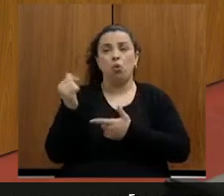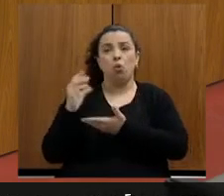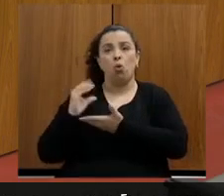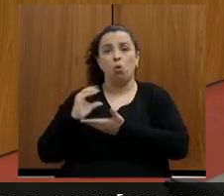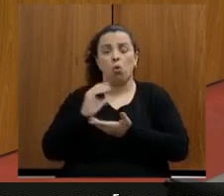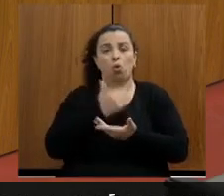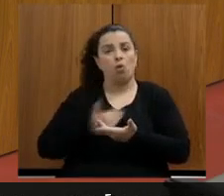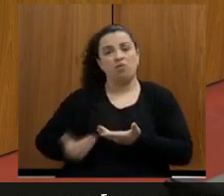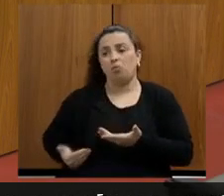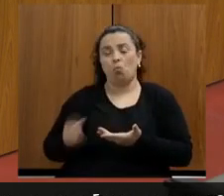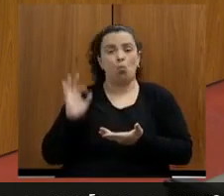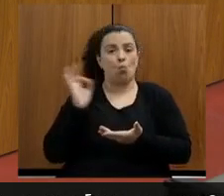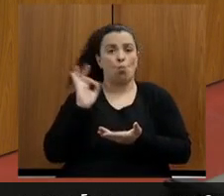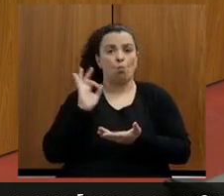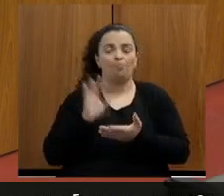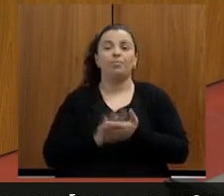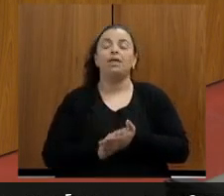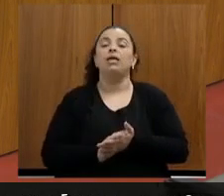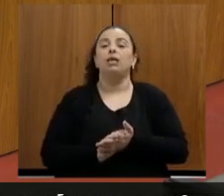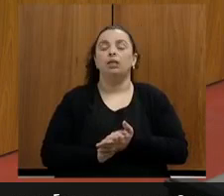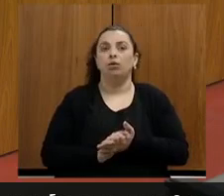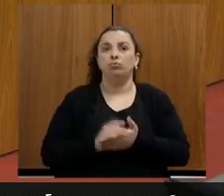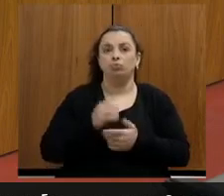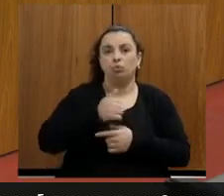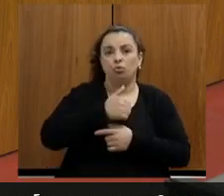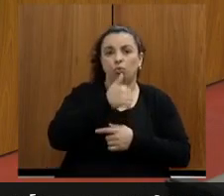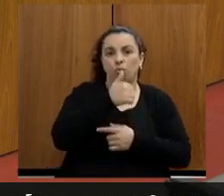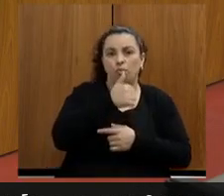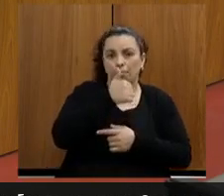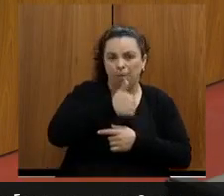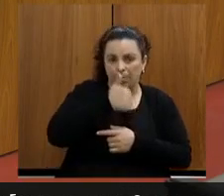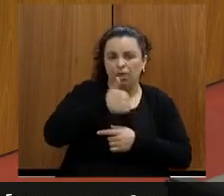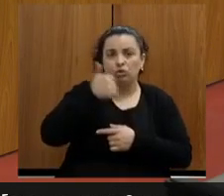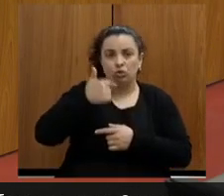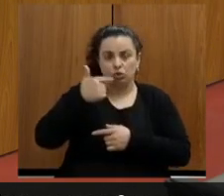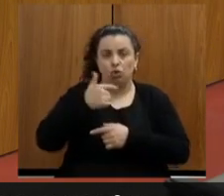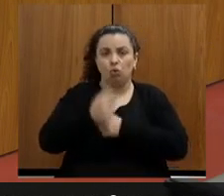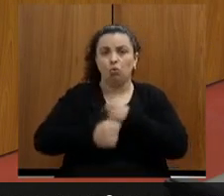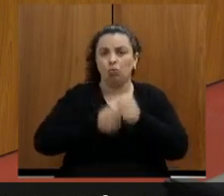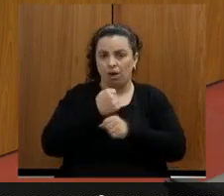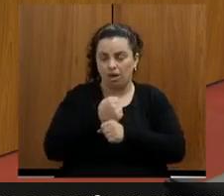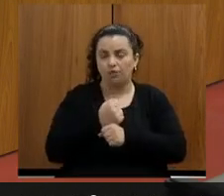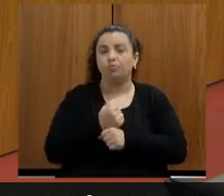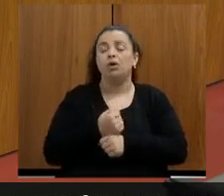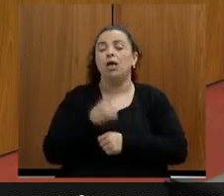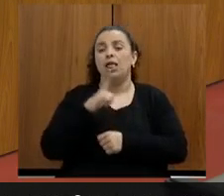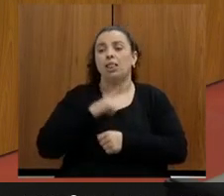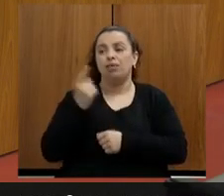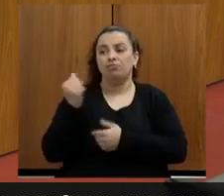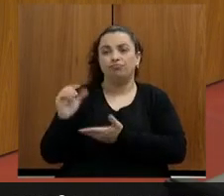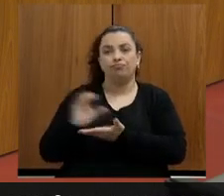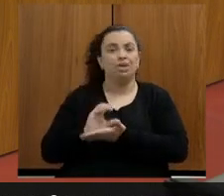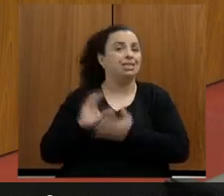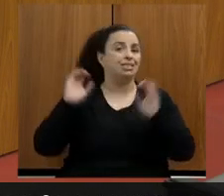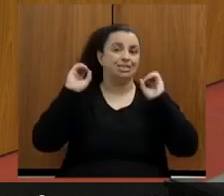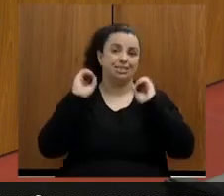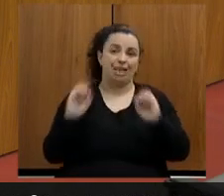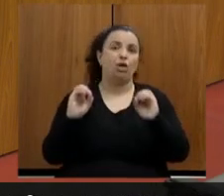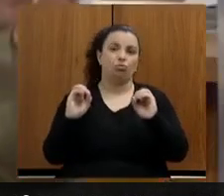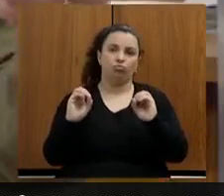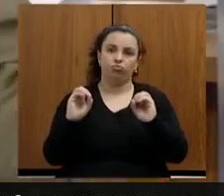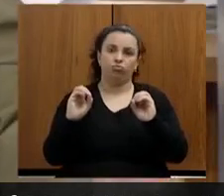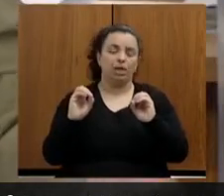então no primeiro e segundo ano o investimento Igual eu falei assim de de recursos da fonte dessa foi foi zero entendeu